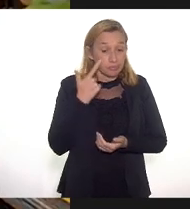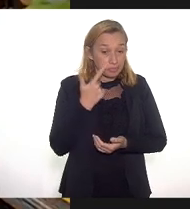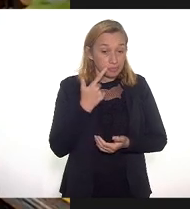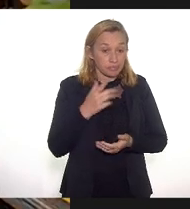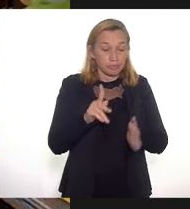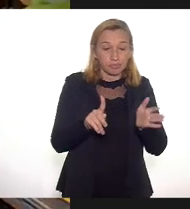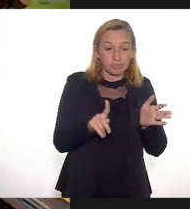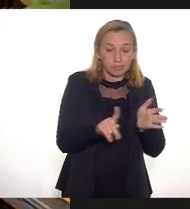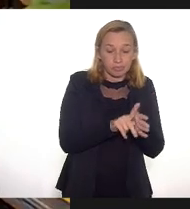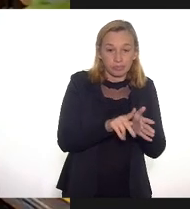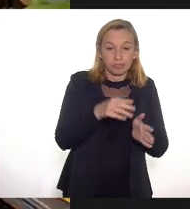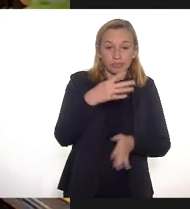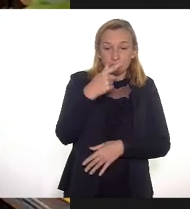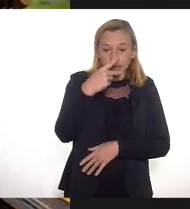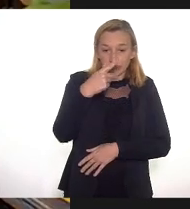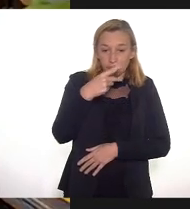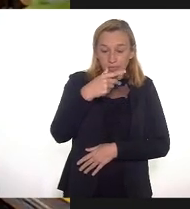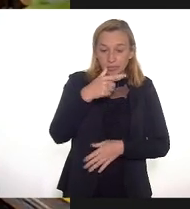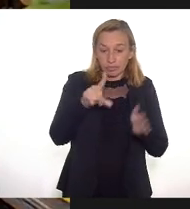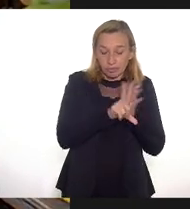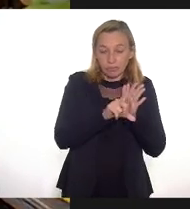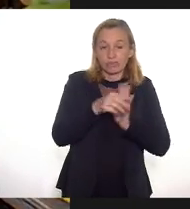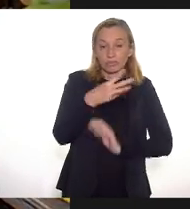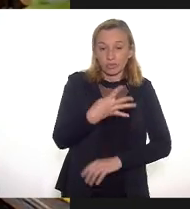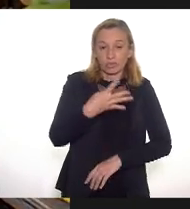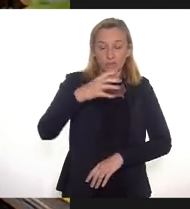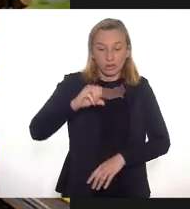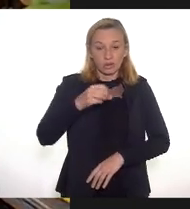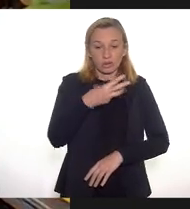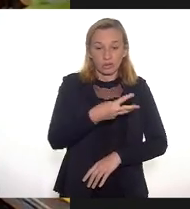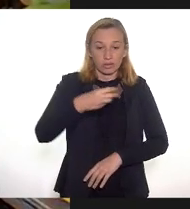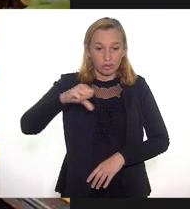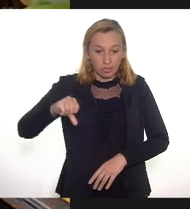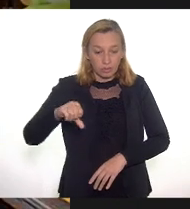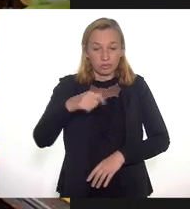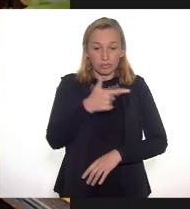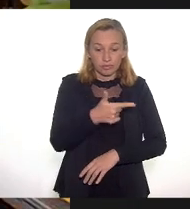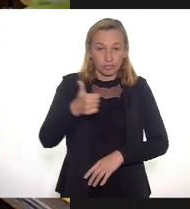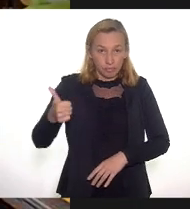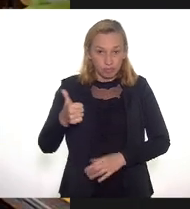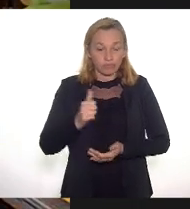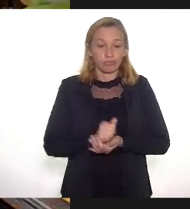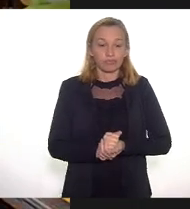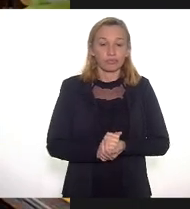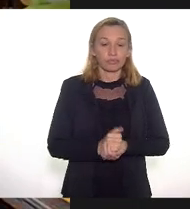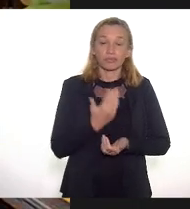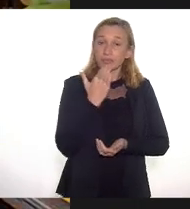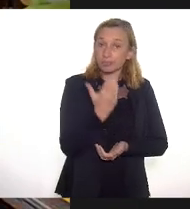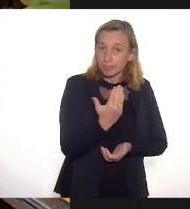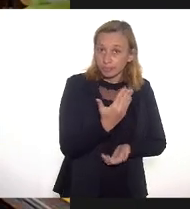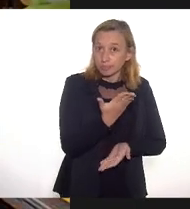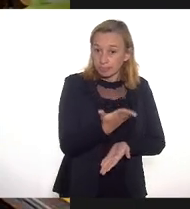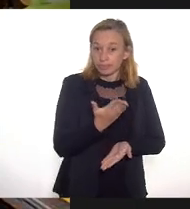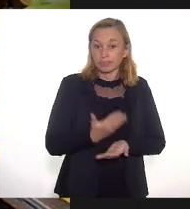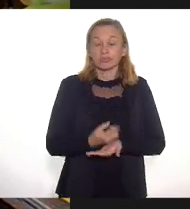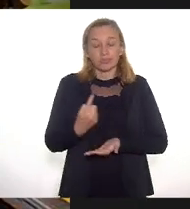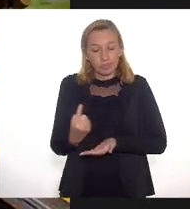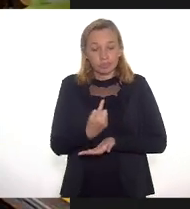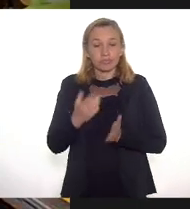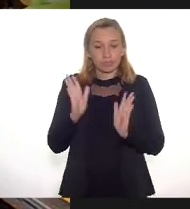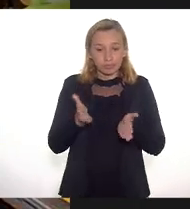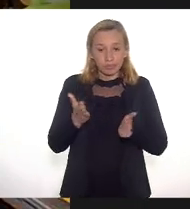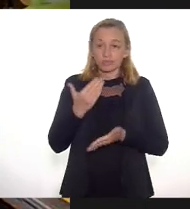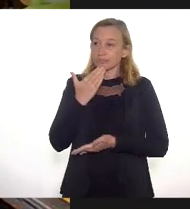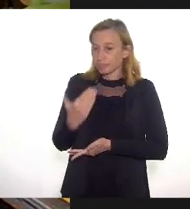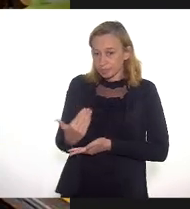lei 4039 de 2021, que traz esse pedido, né? Nós já fizemos